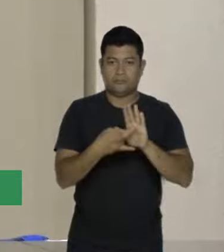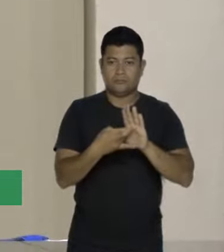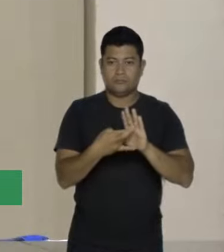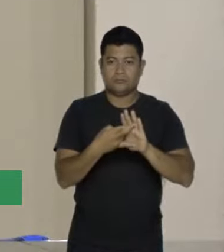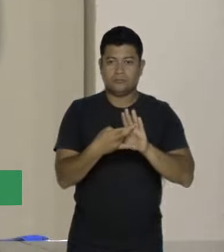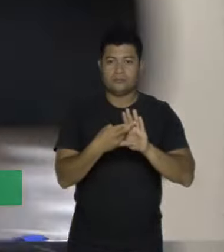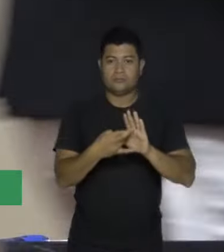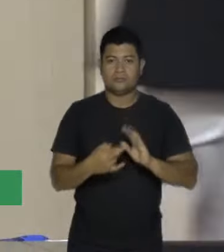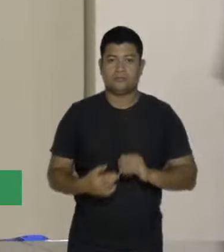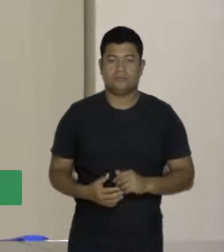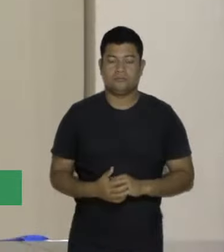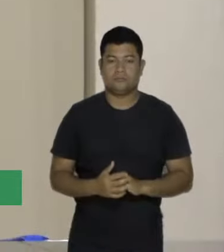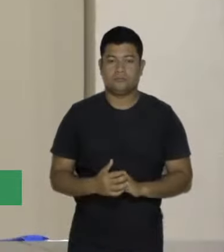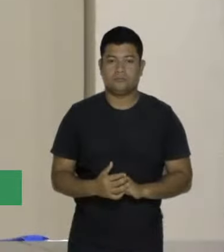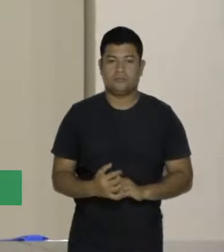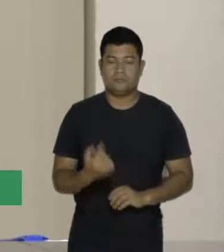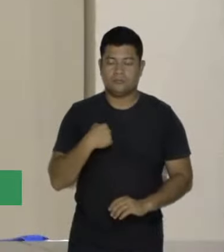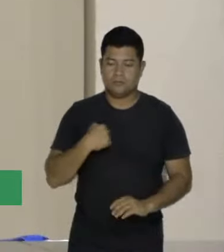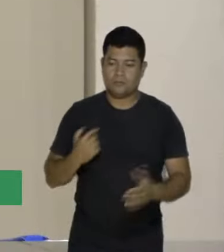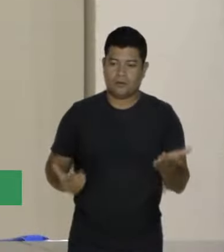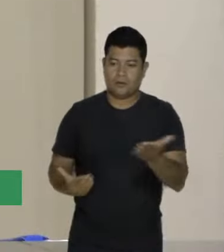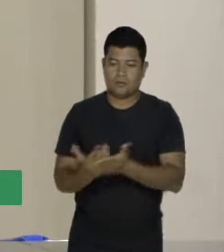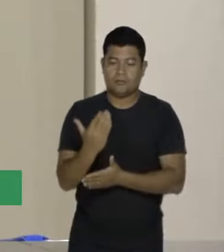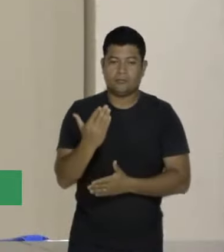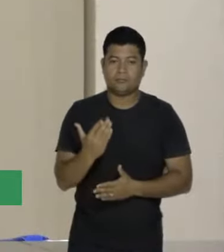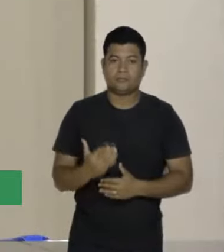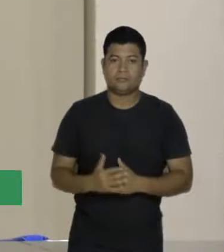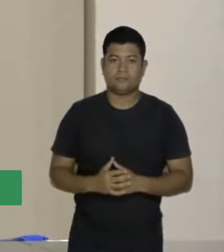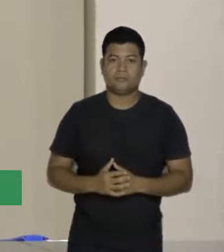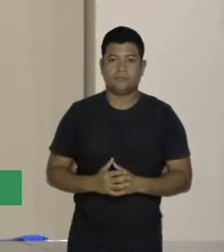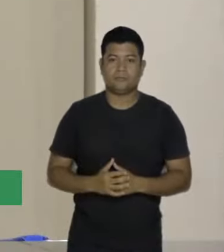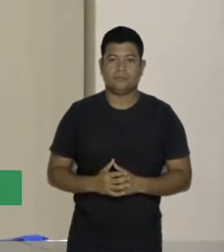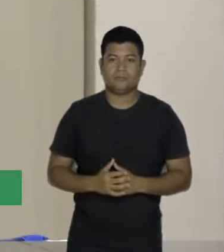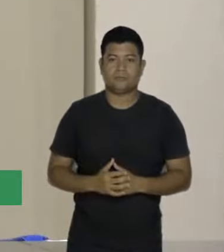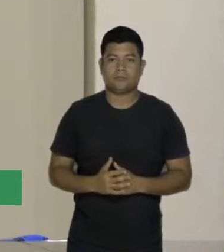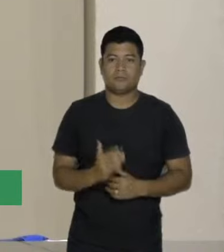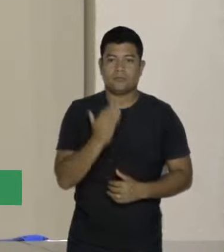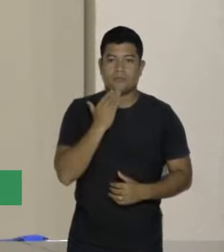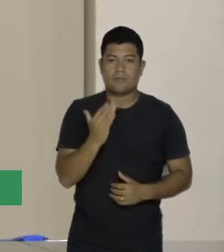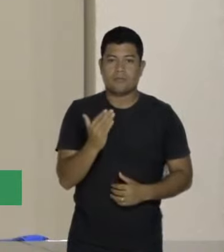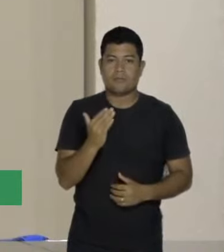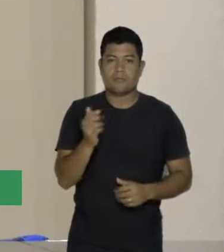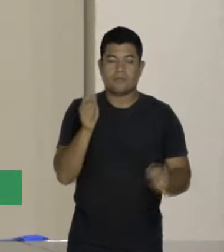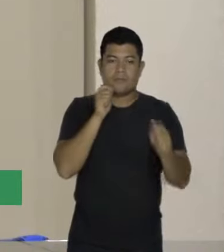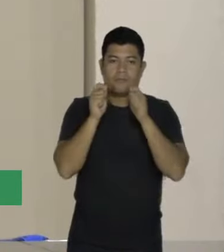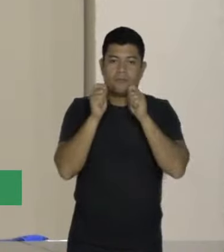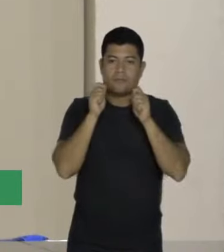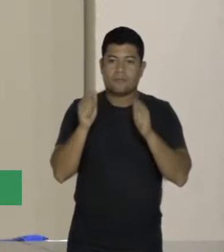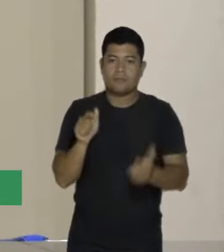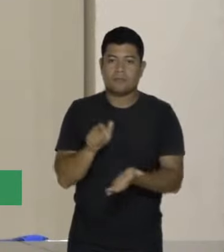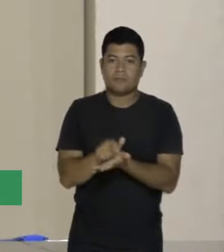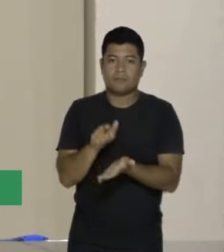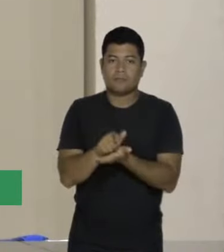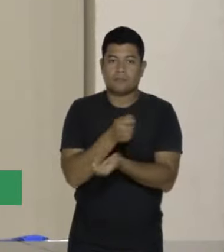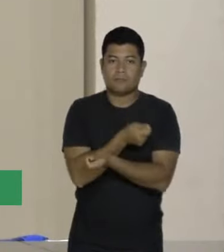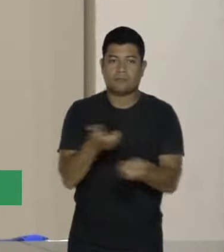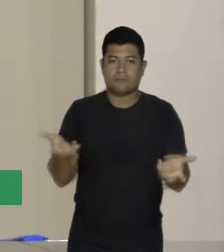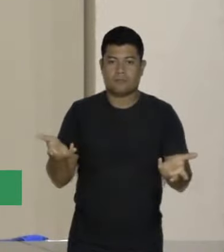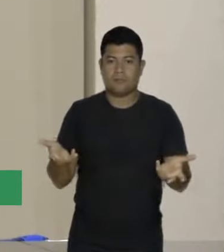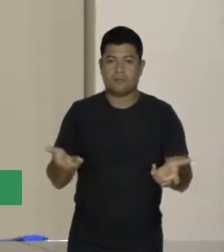Interno, dou as atas por aprovado. Solicito à assessoria que